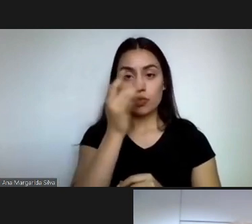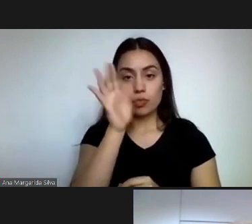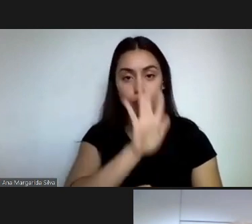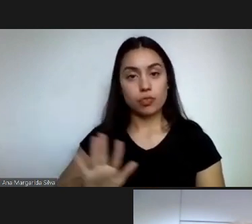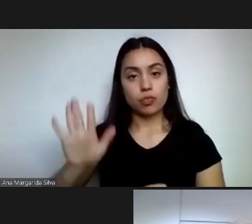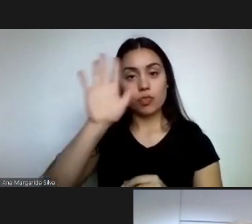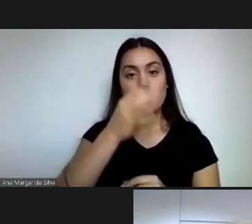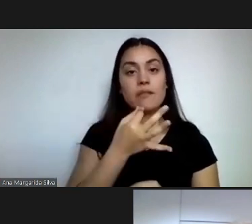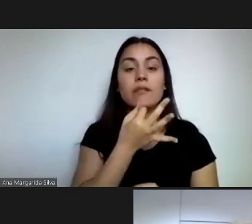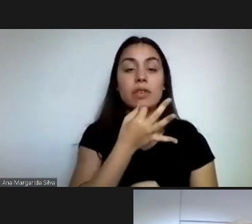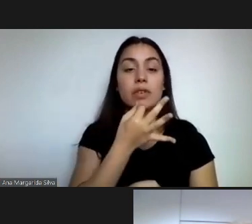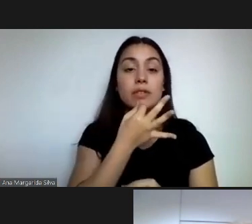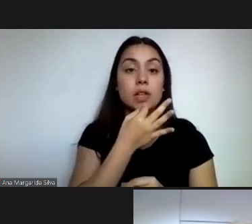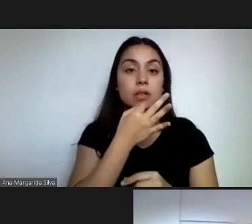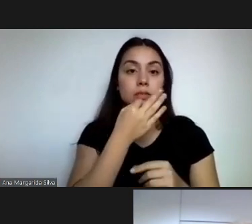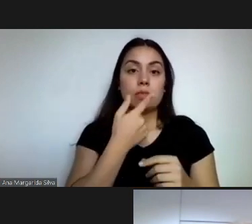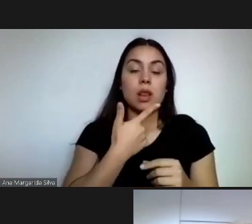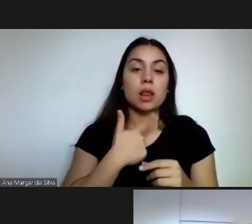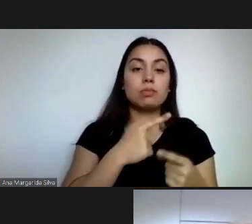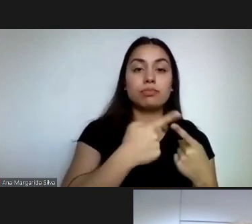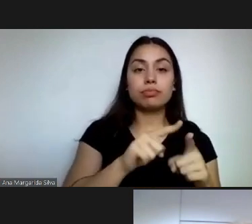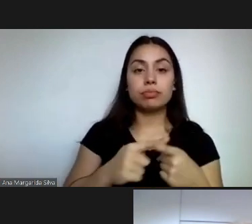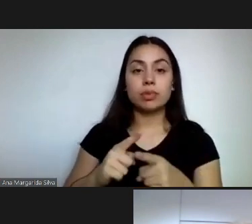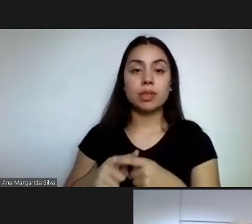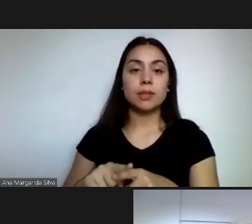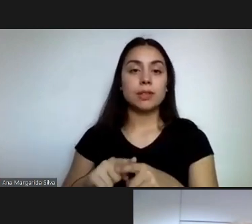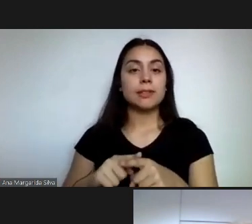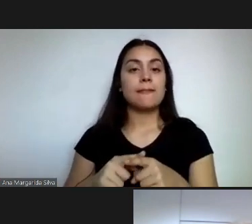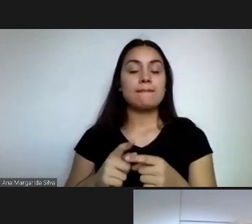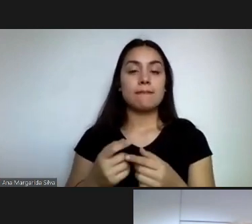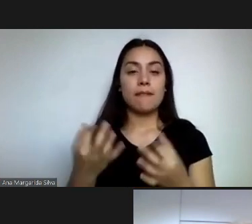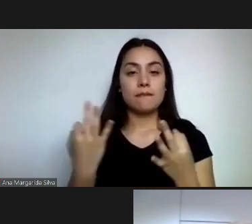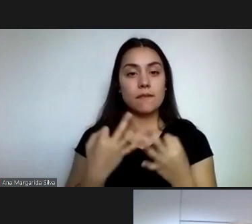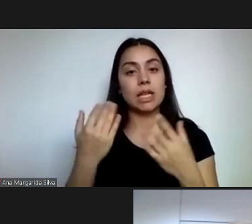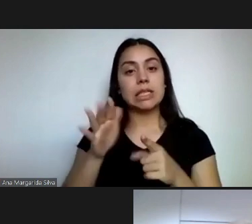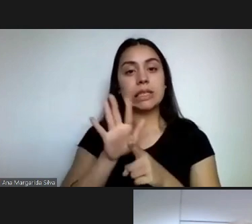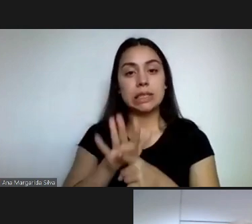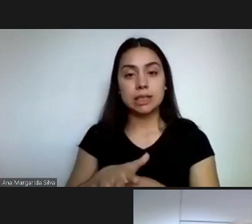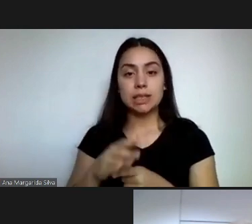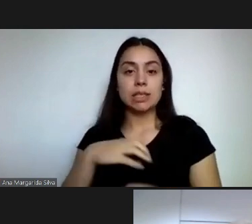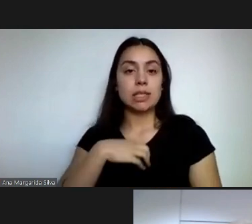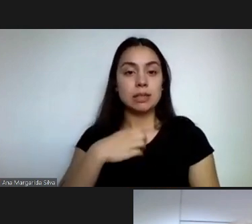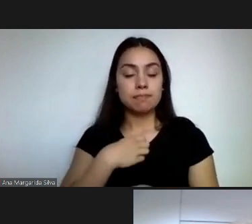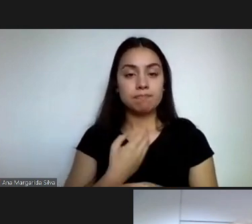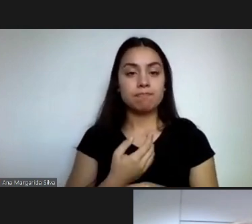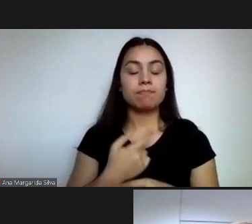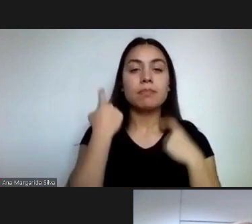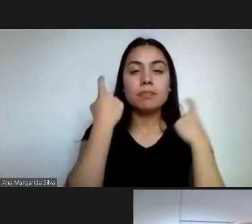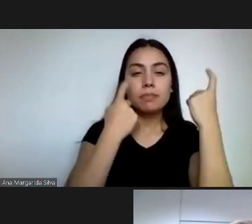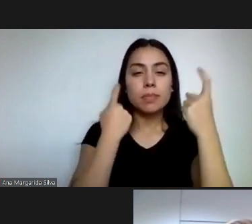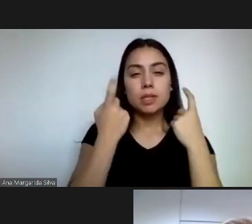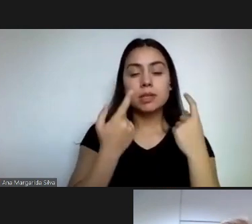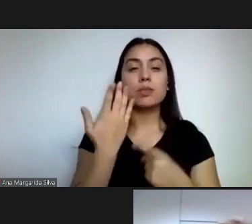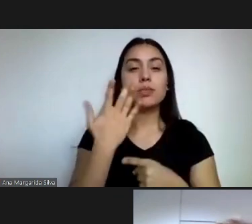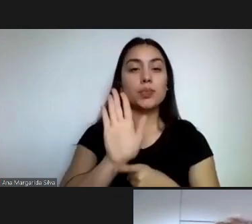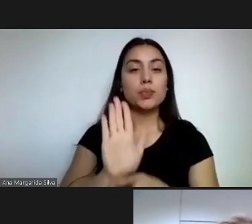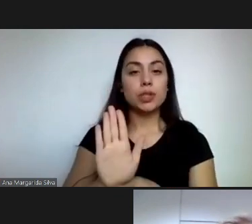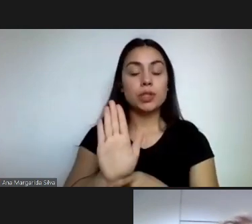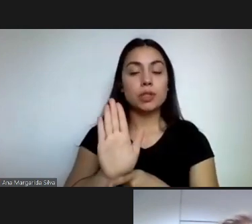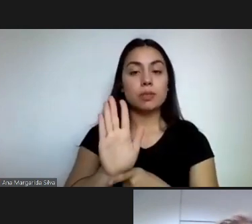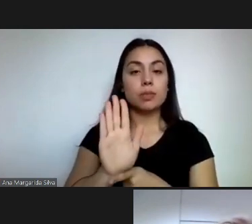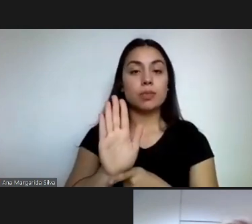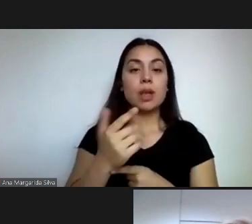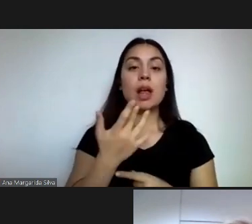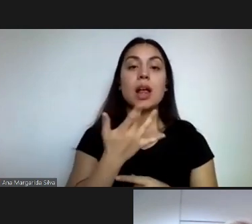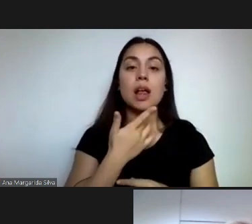diversidade linguística que trazem, nem sempre tem sido acolhida da melhor forma. Se pensarmos que, por exemplo, provavelmente a segunda língua mais falada